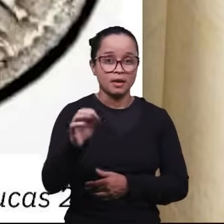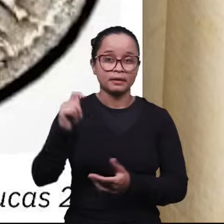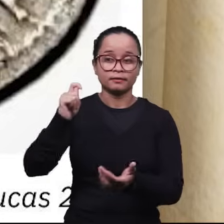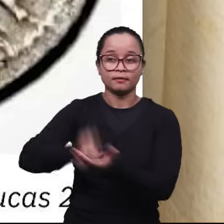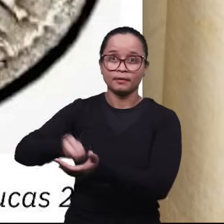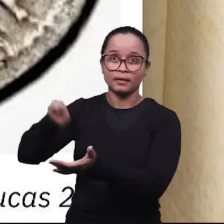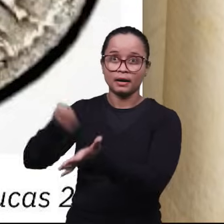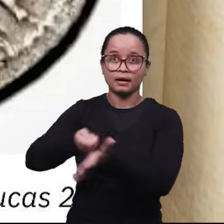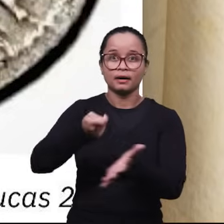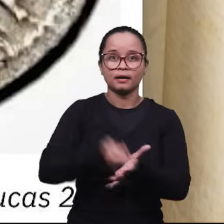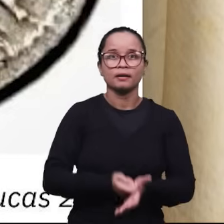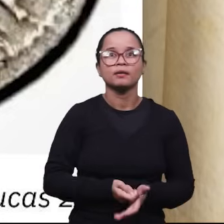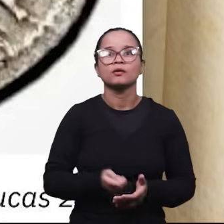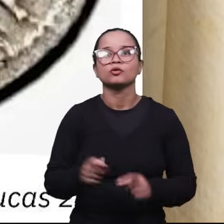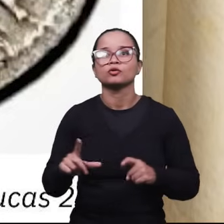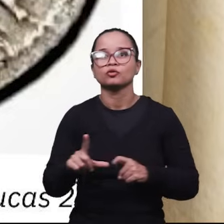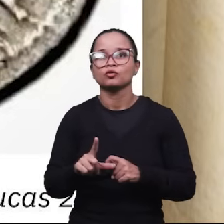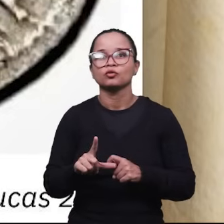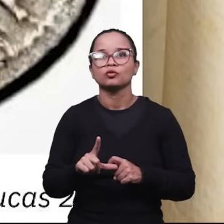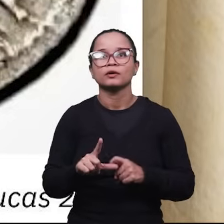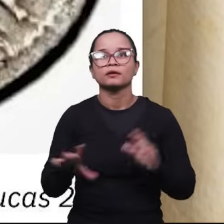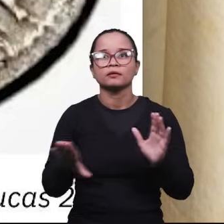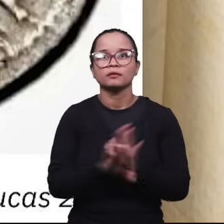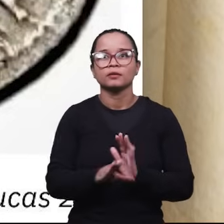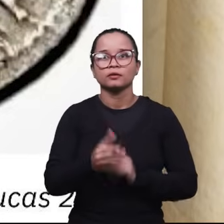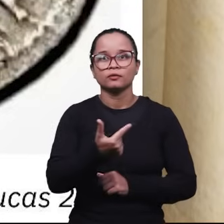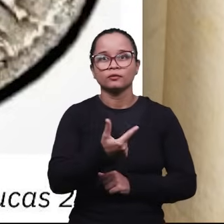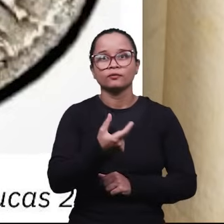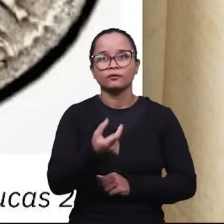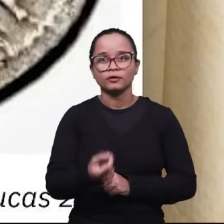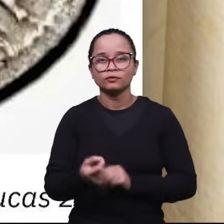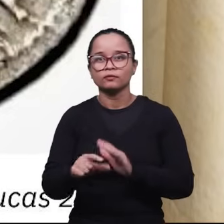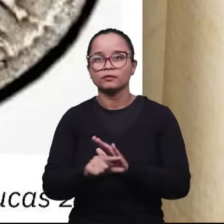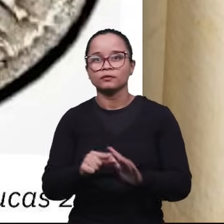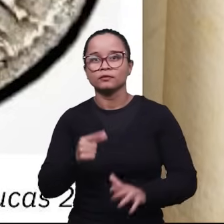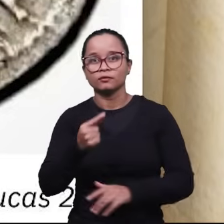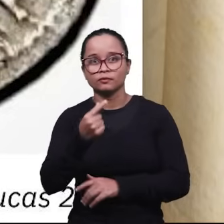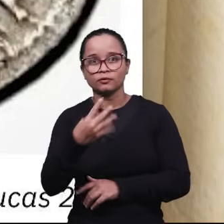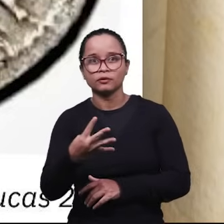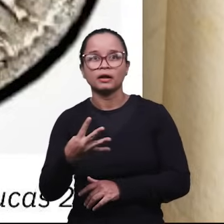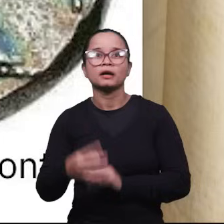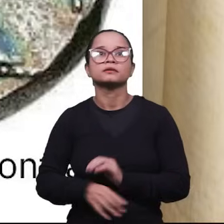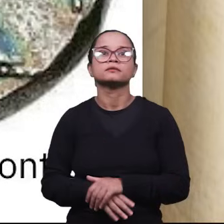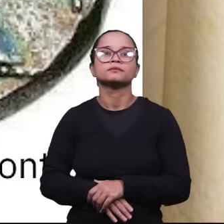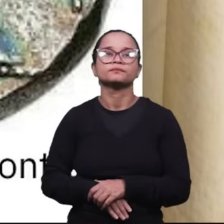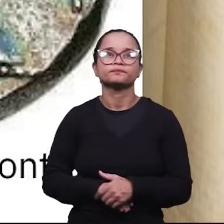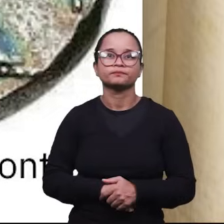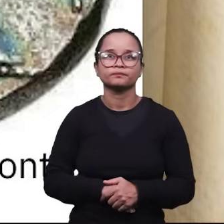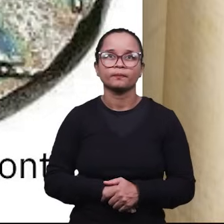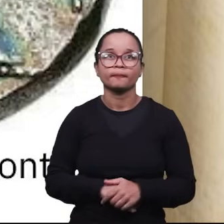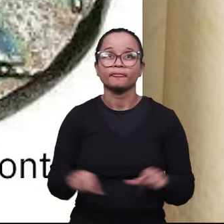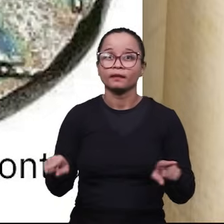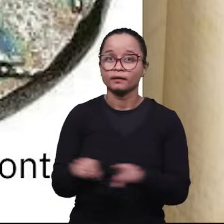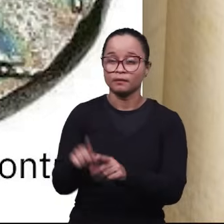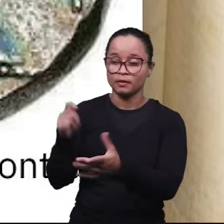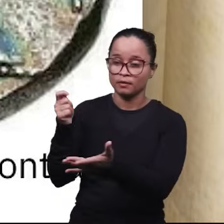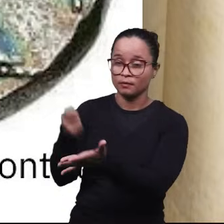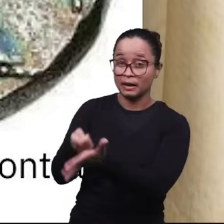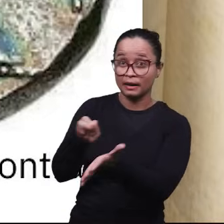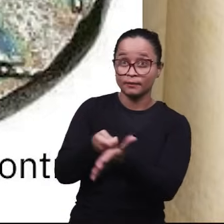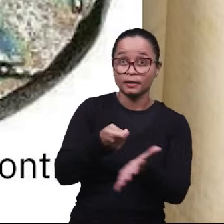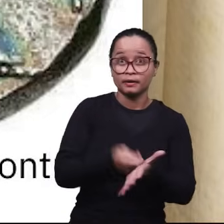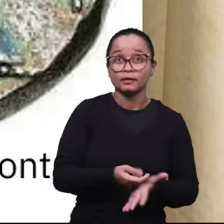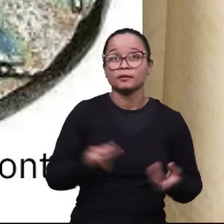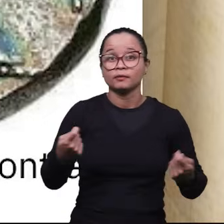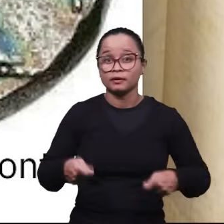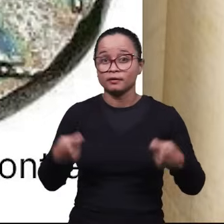tributo, Lucas 20, 24 e Mateus 22, 19, o pagamento da tarifa